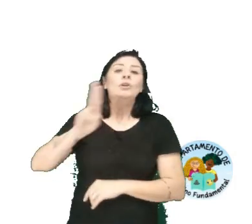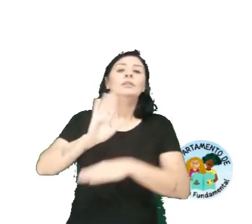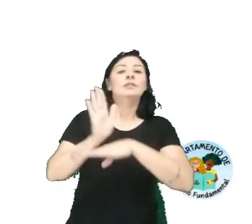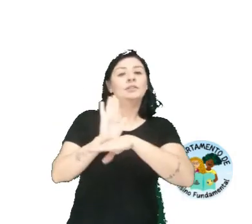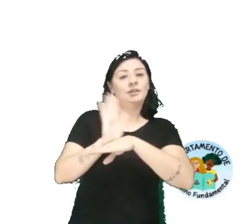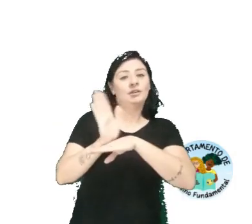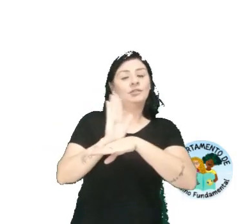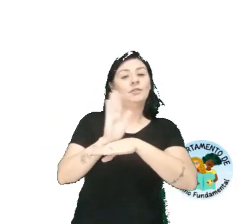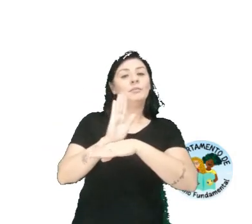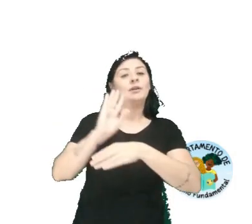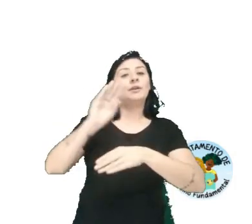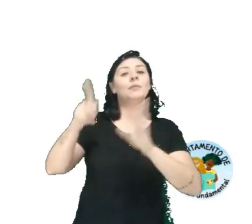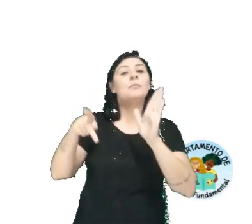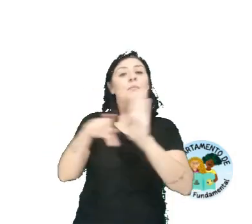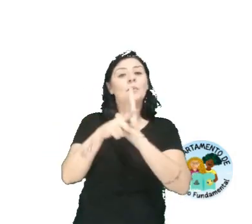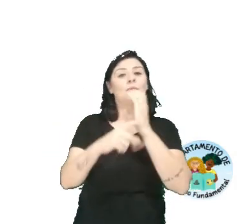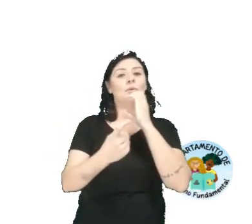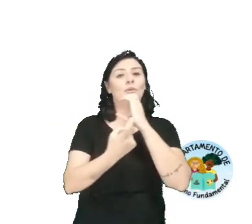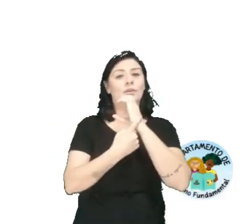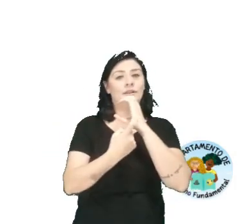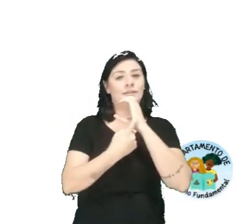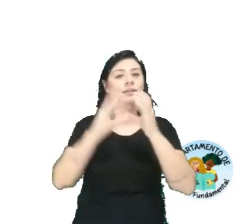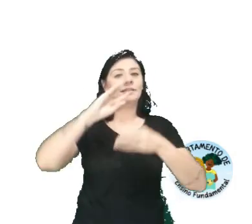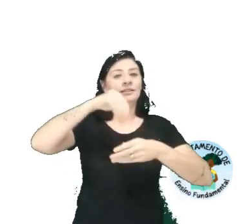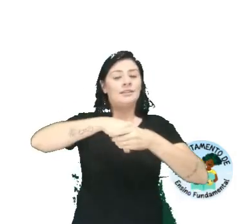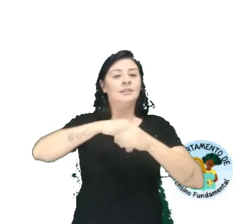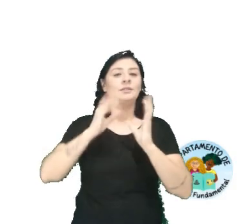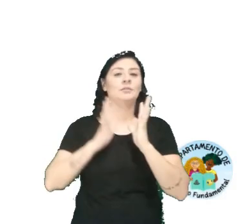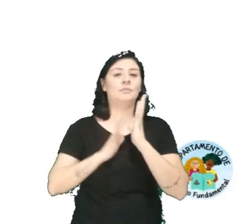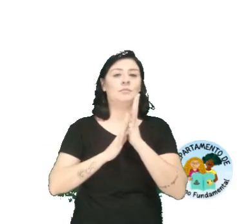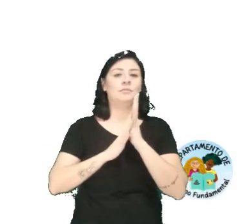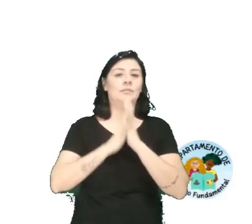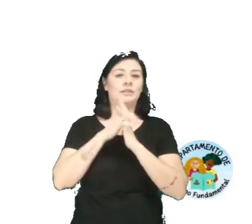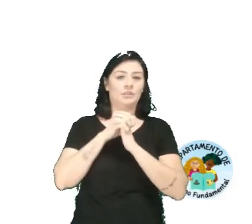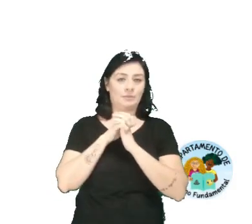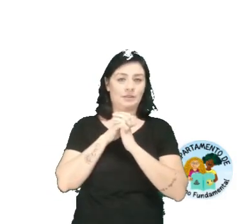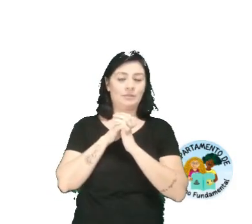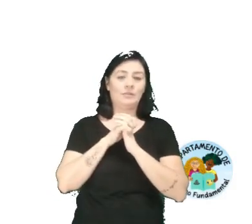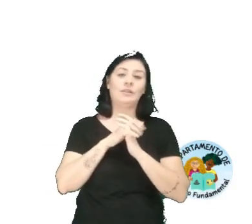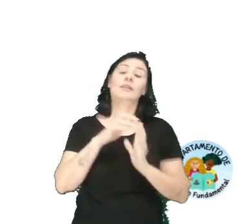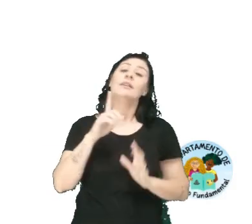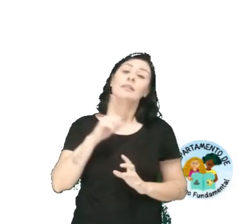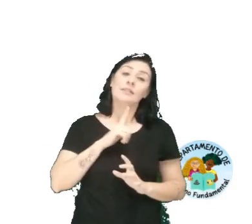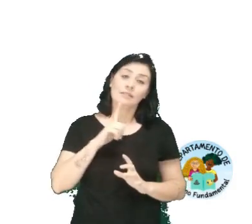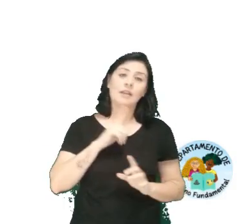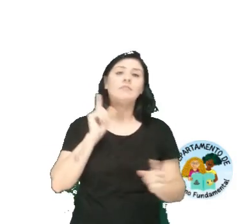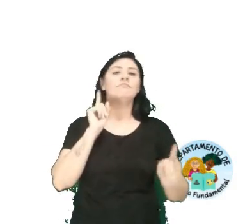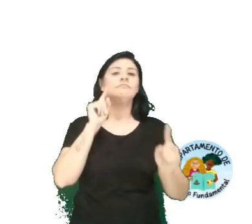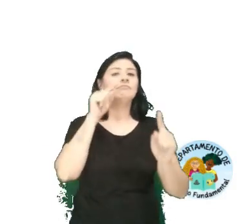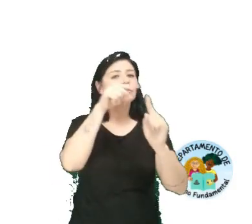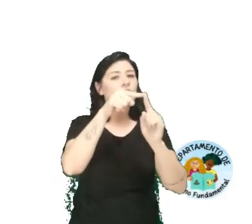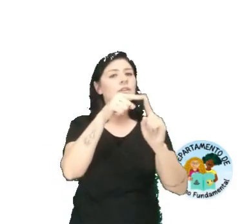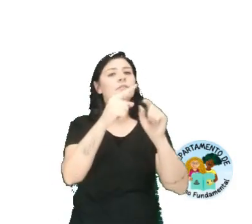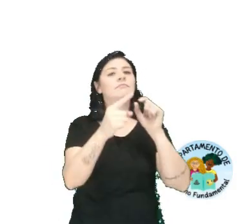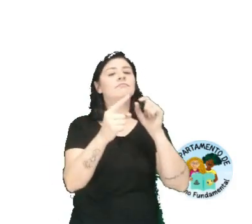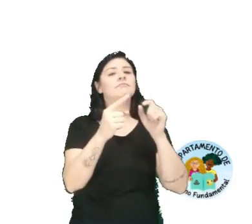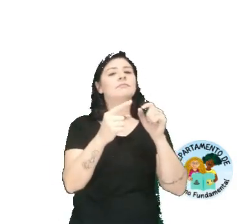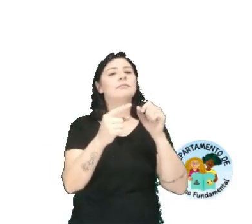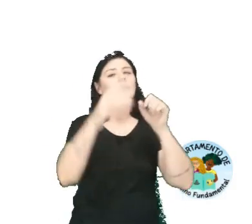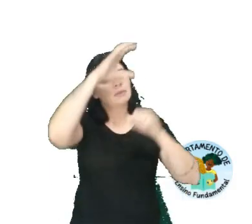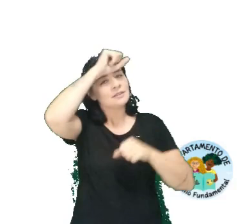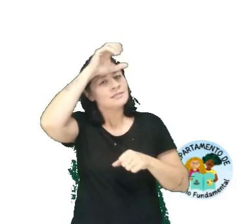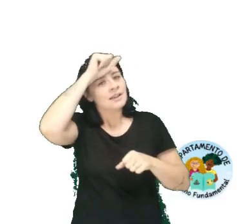Conectar dentro desse planejamento, né? São vídeos que fazem parte né, dos objetos de conhecimento,